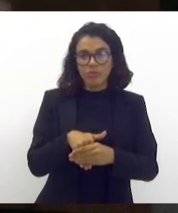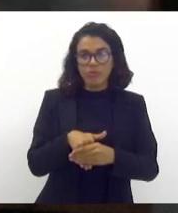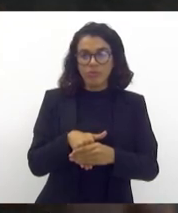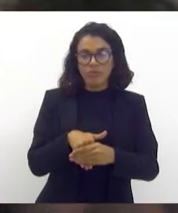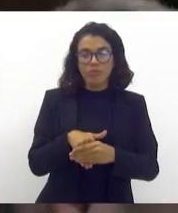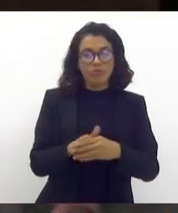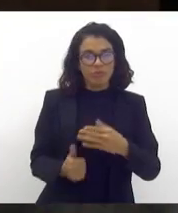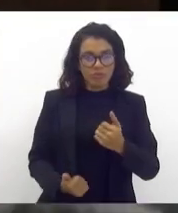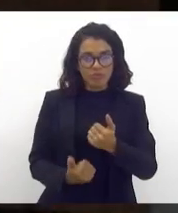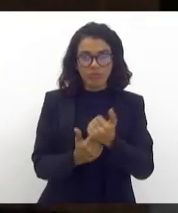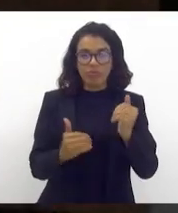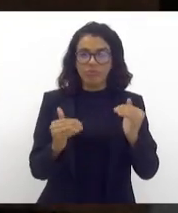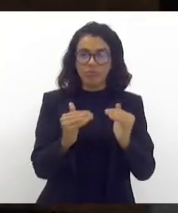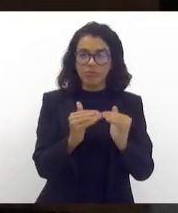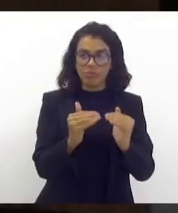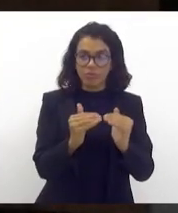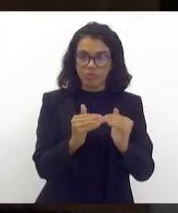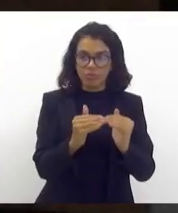favorável,